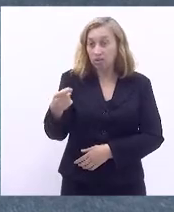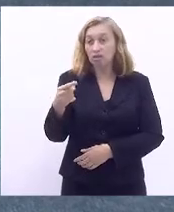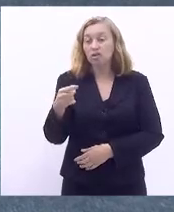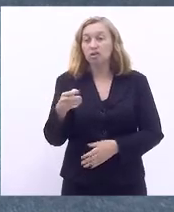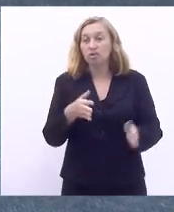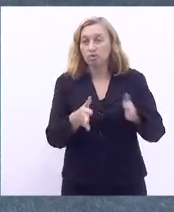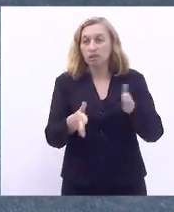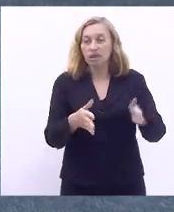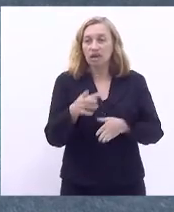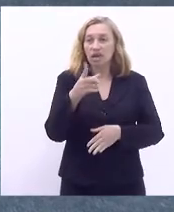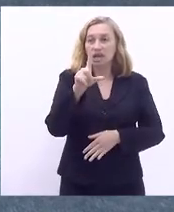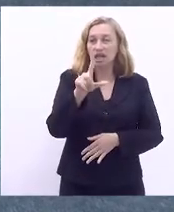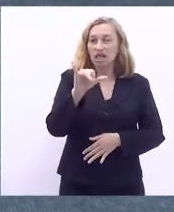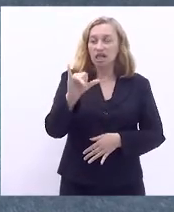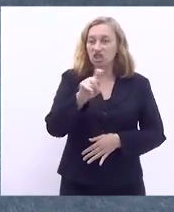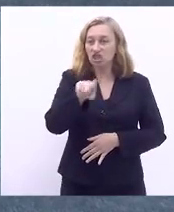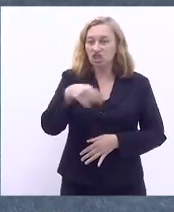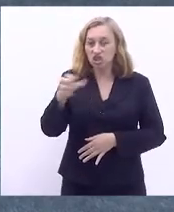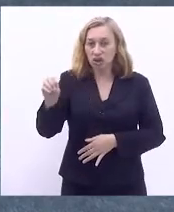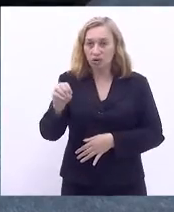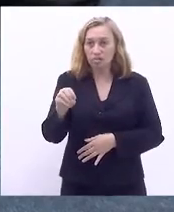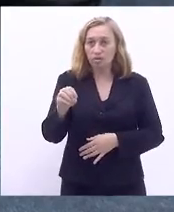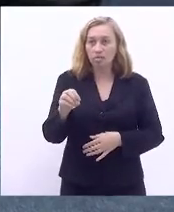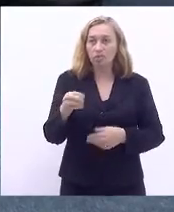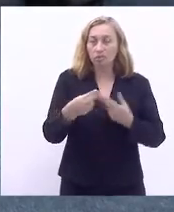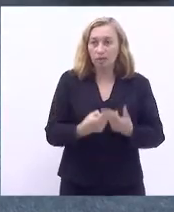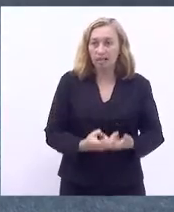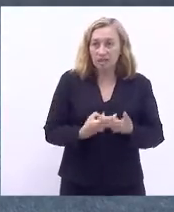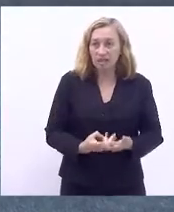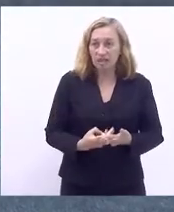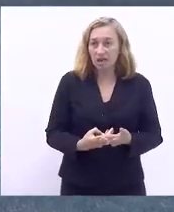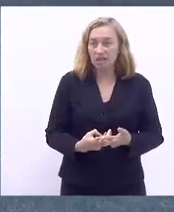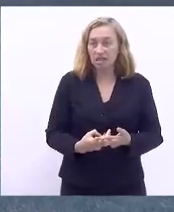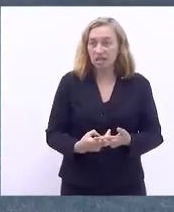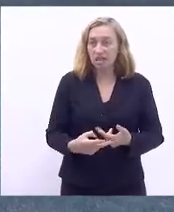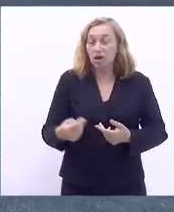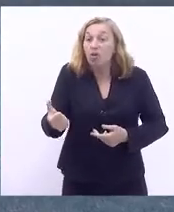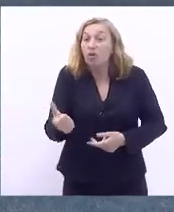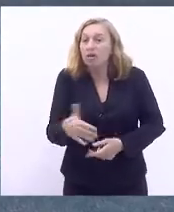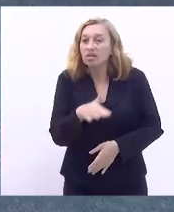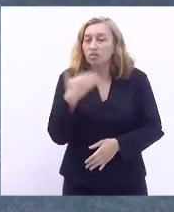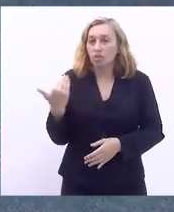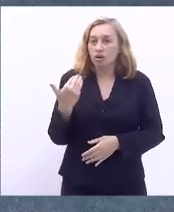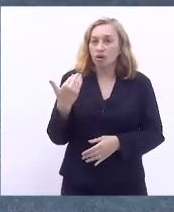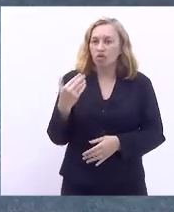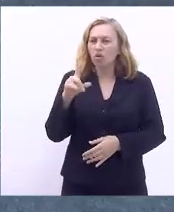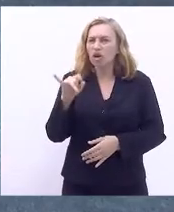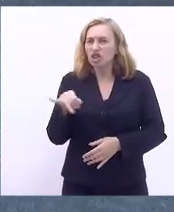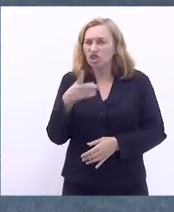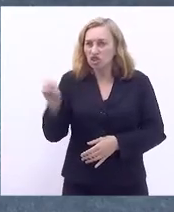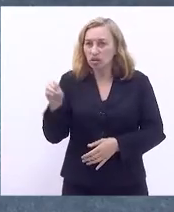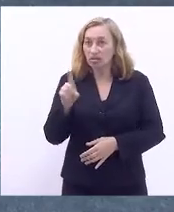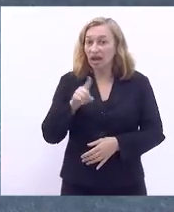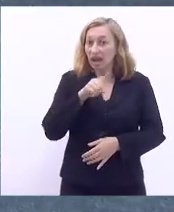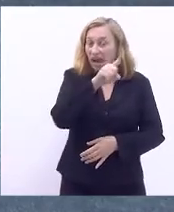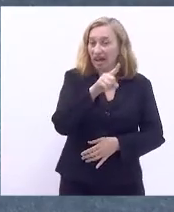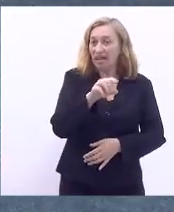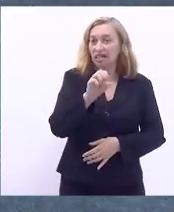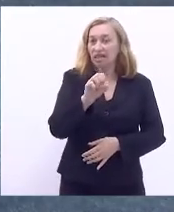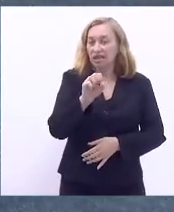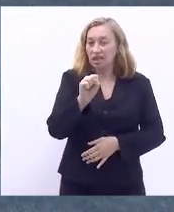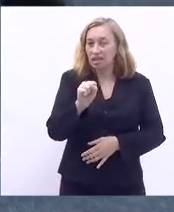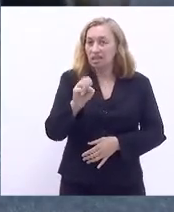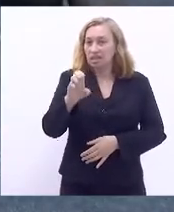do lixão de paciência, que eu fui ameaçada de morte, e o lixão não foi parar em paciência, está lá em Seropédica. Fui